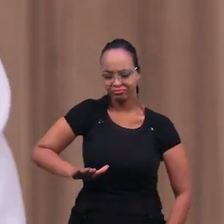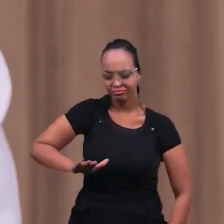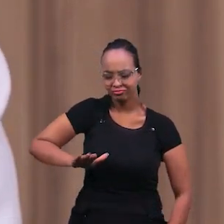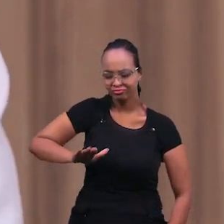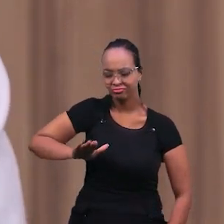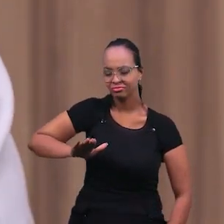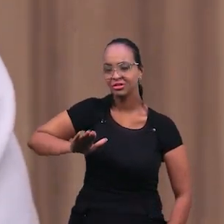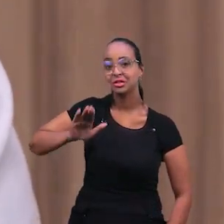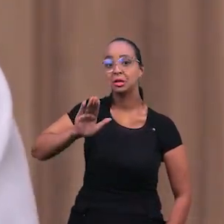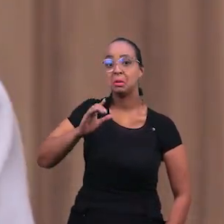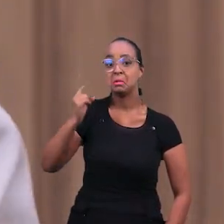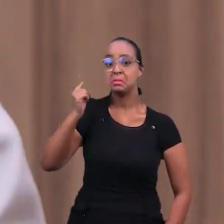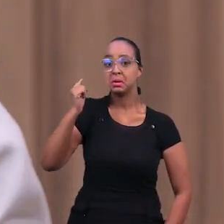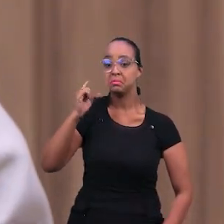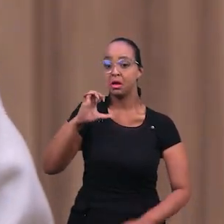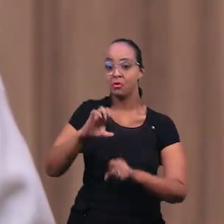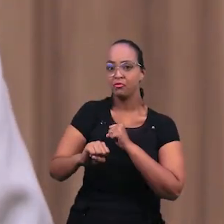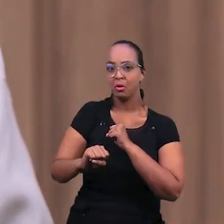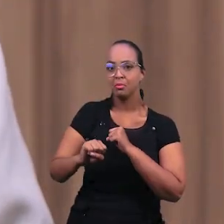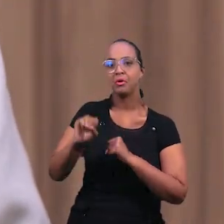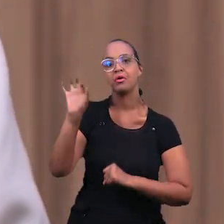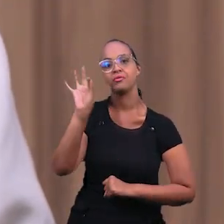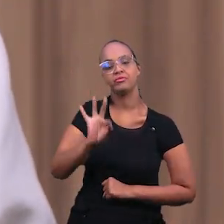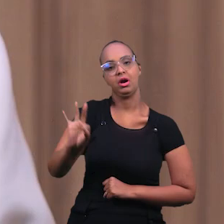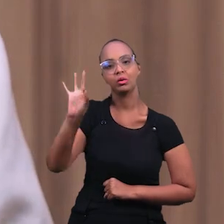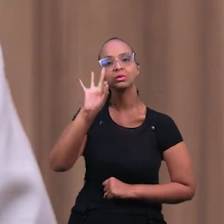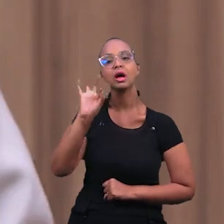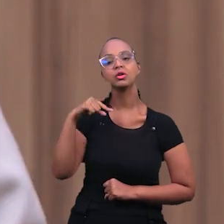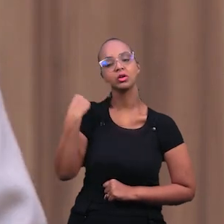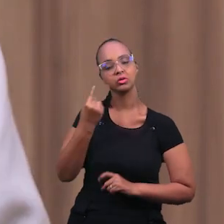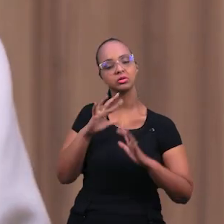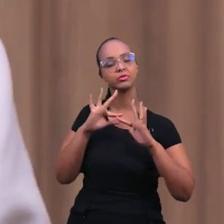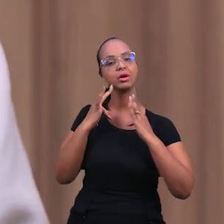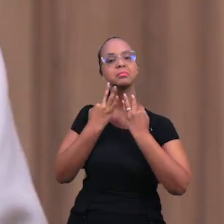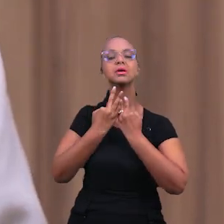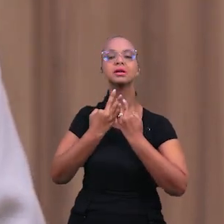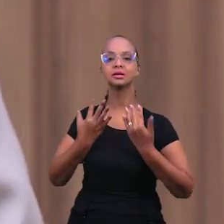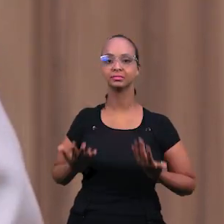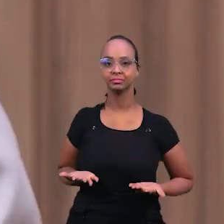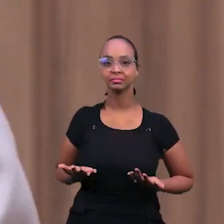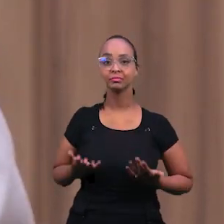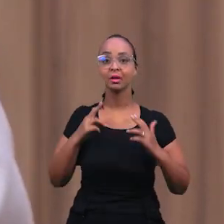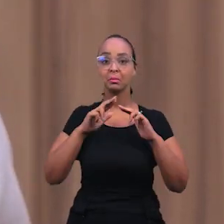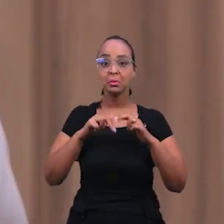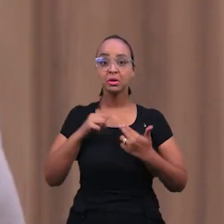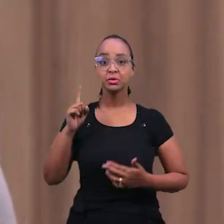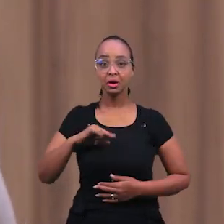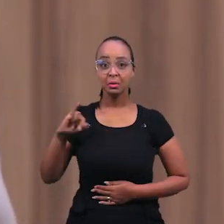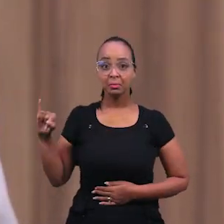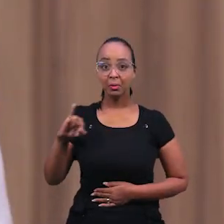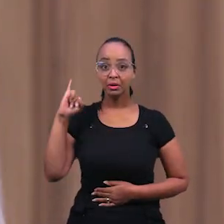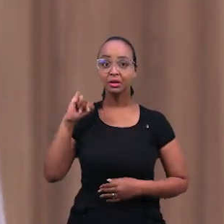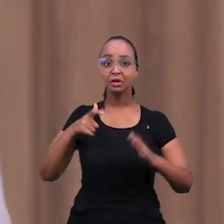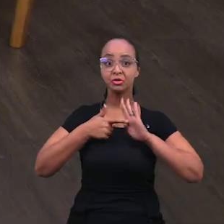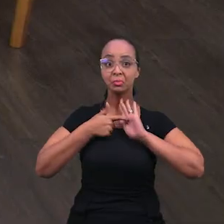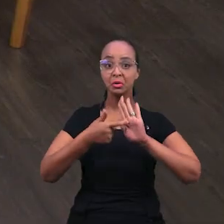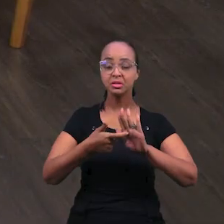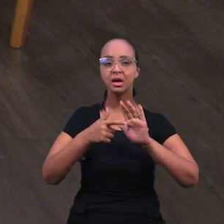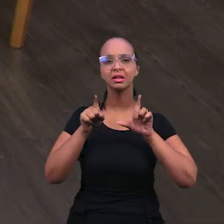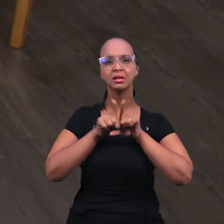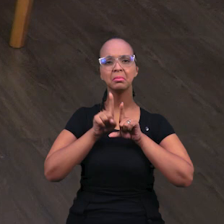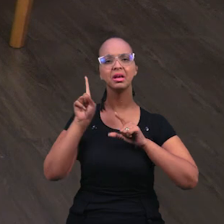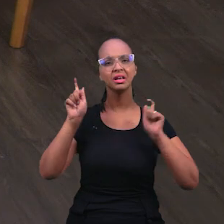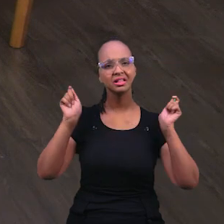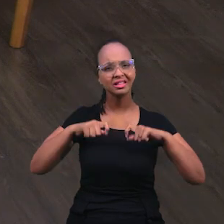Então, fomos os primeiros a serem formados no curso de graduação das nossas famílias. Que coisa. Então, é muito importante compartilhar isso